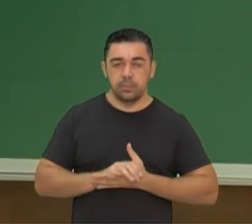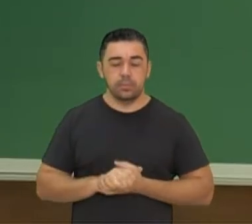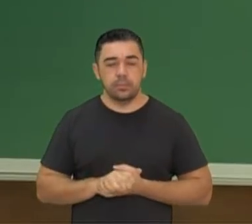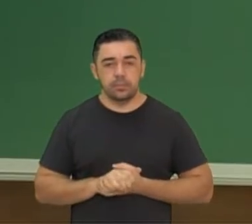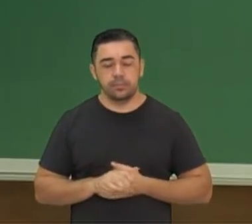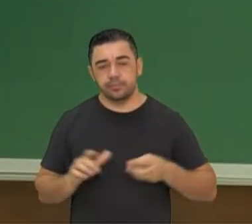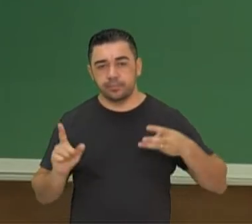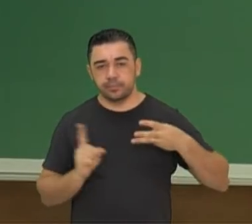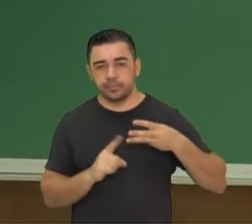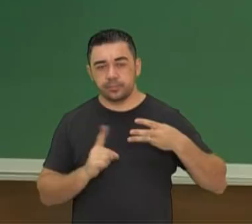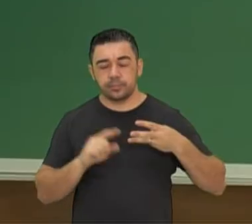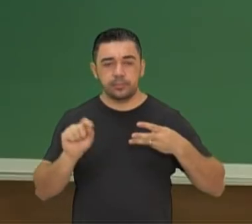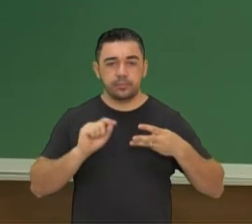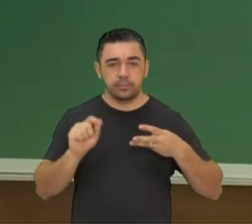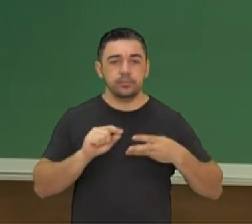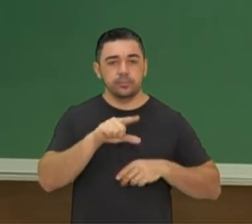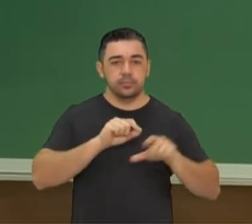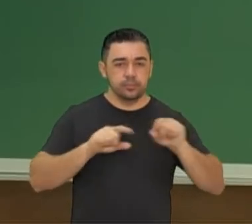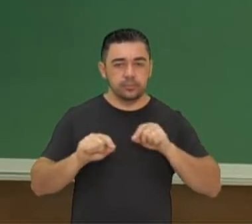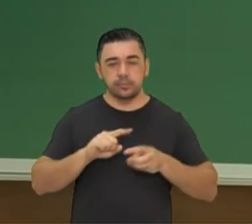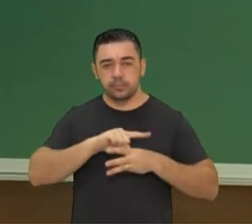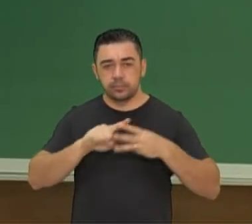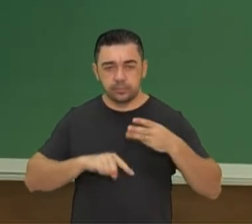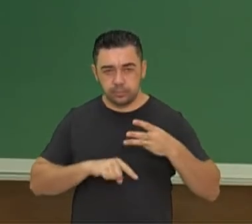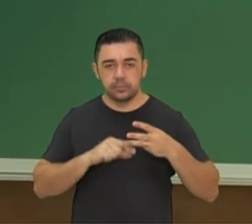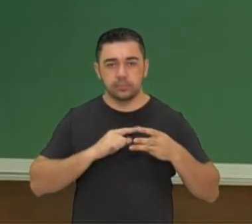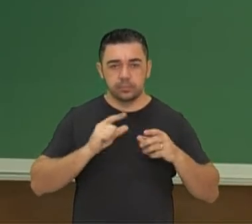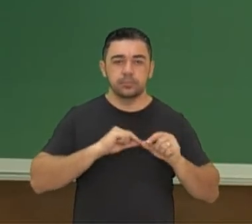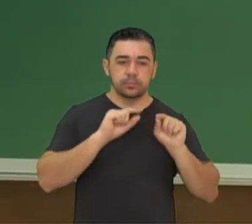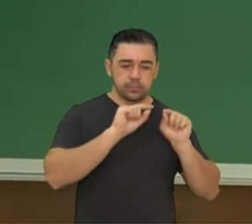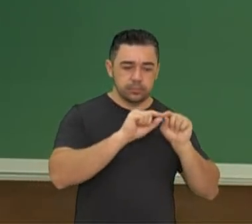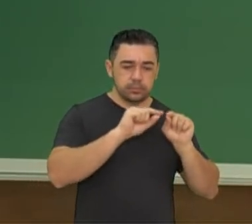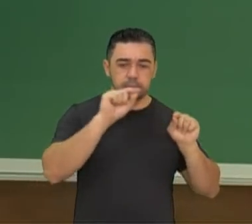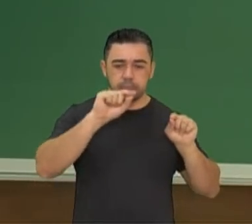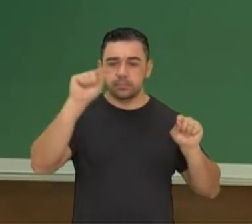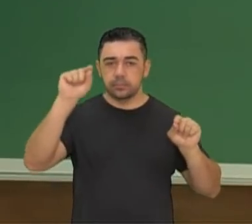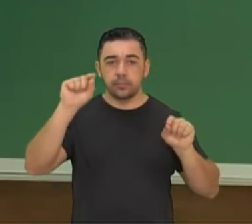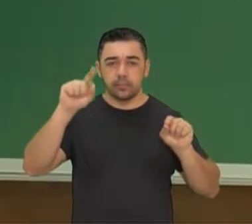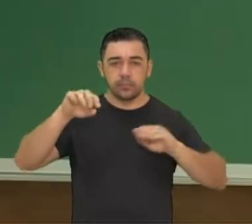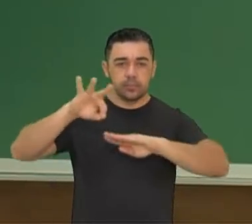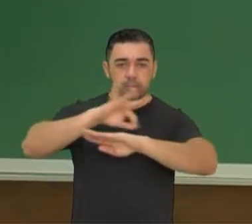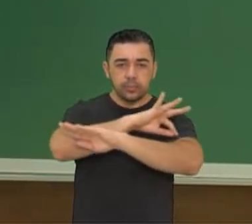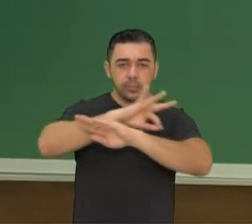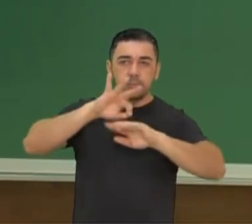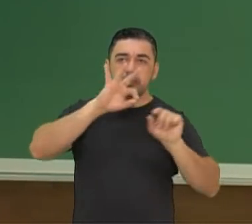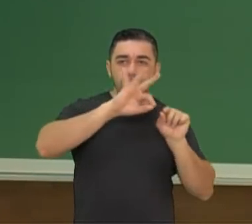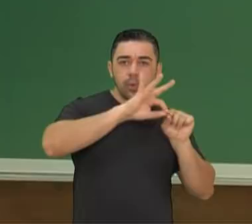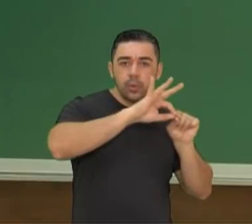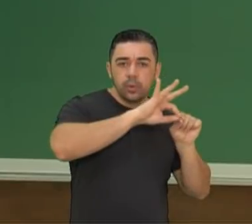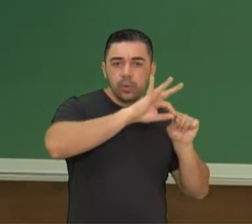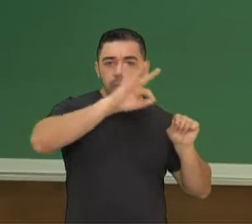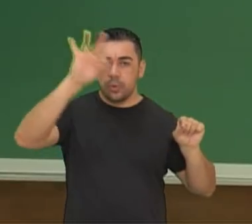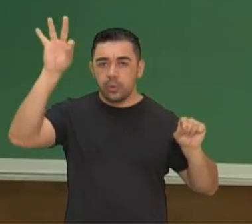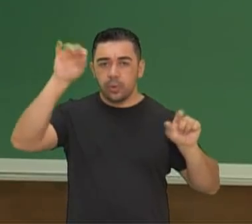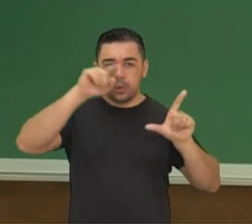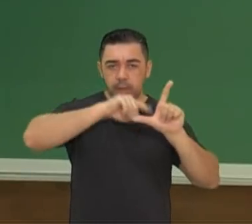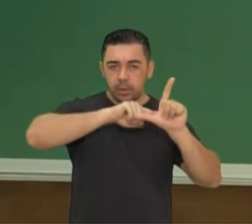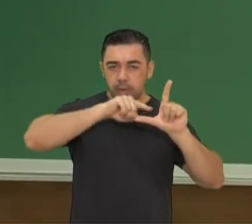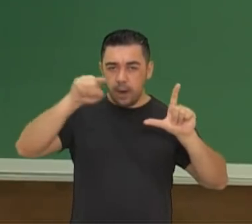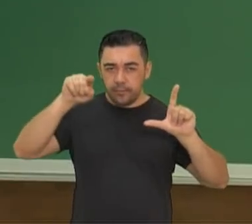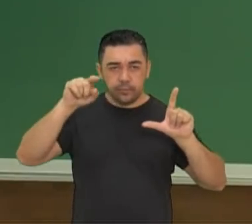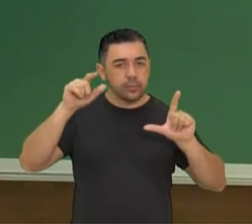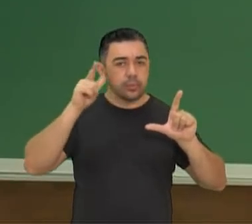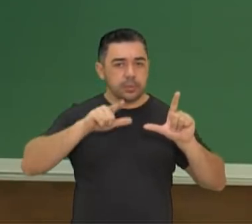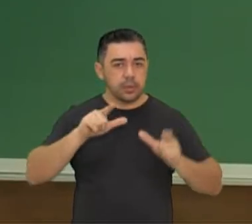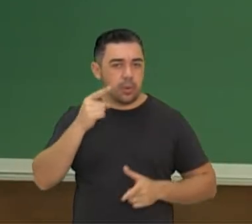E terceiro, marque os 3 pares ordenados no plano cartesiano e liga com uma régua. E você tem o teu gráfico prontinho. Veja como é